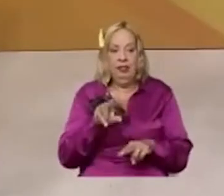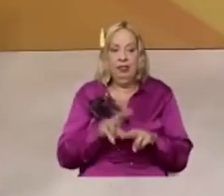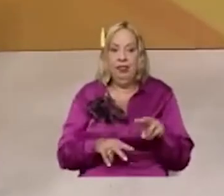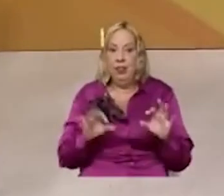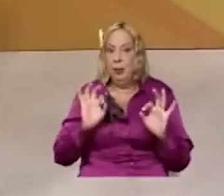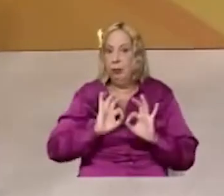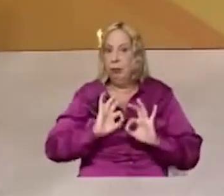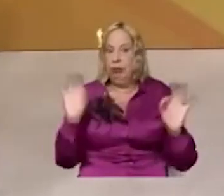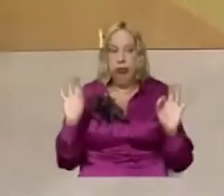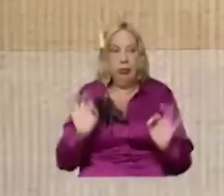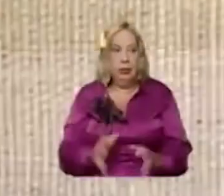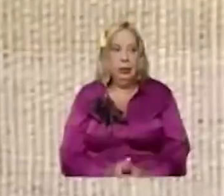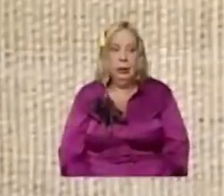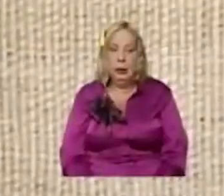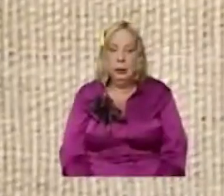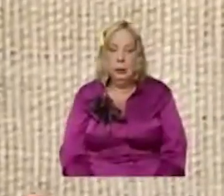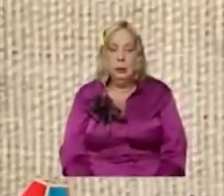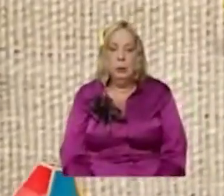na tela!